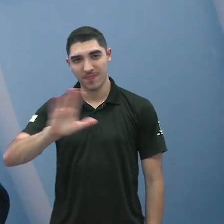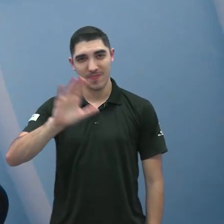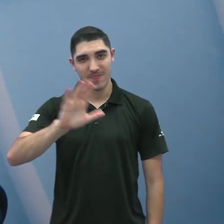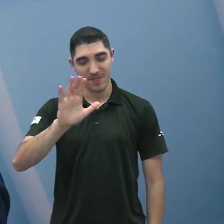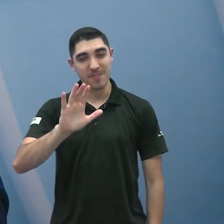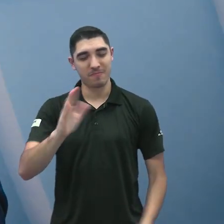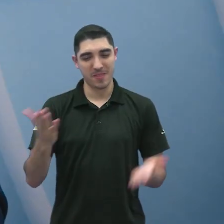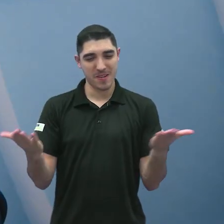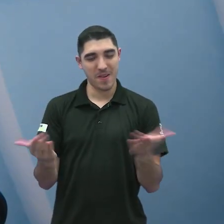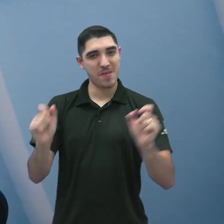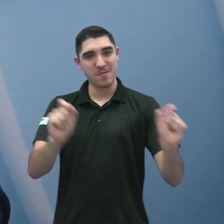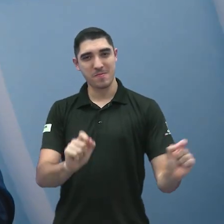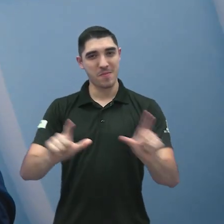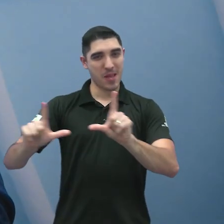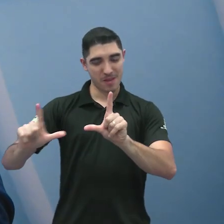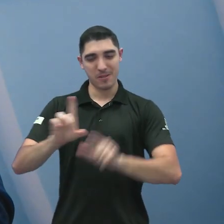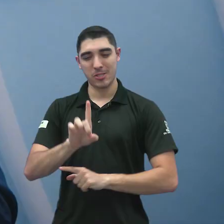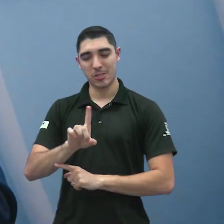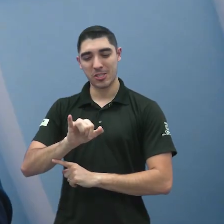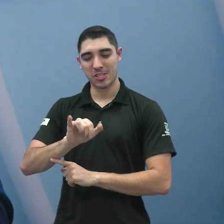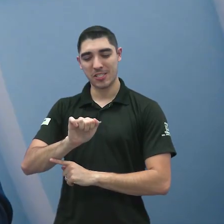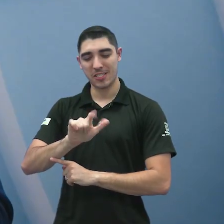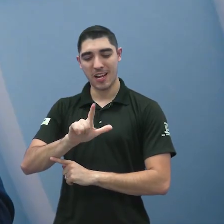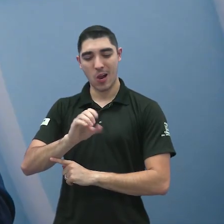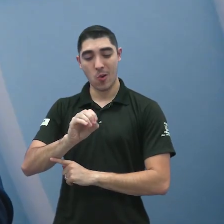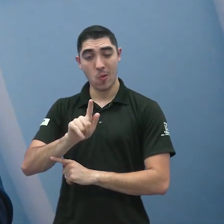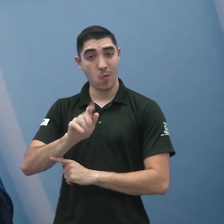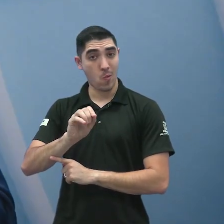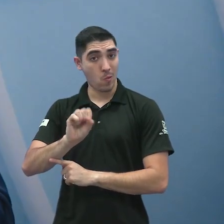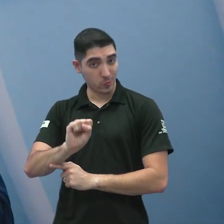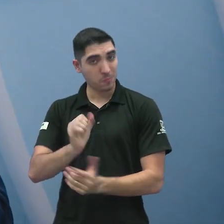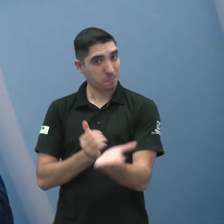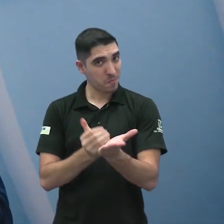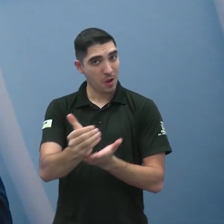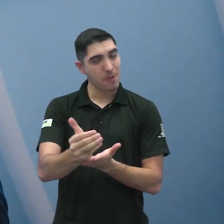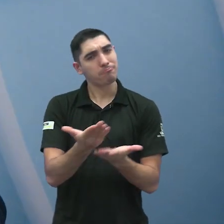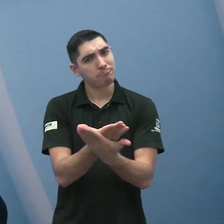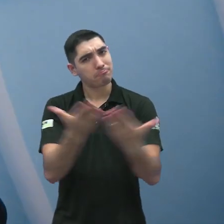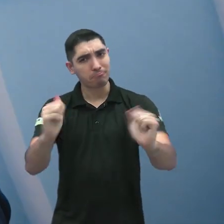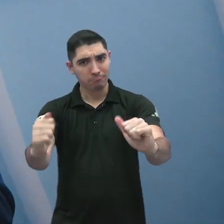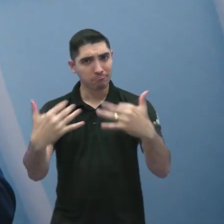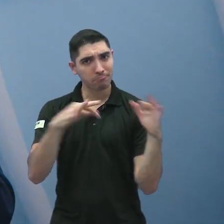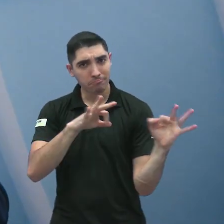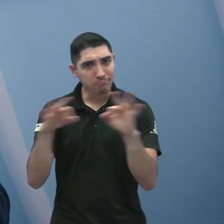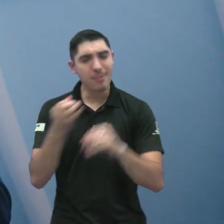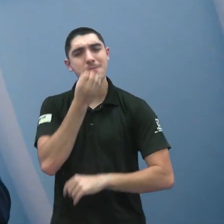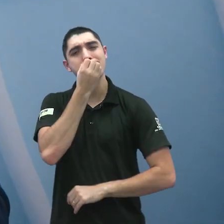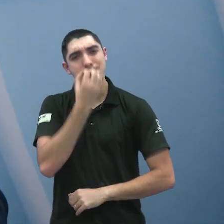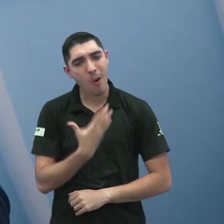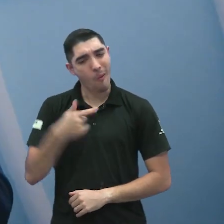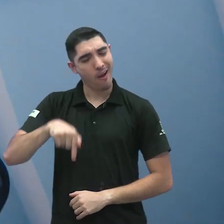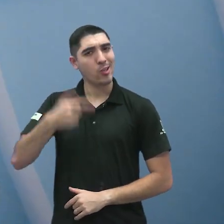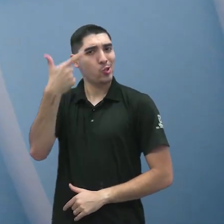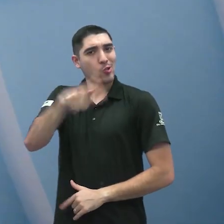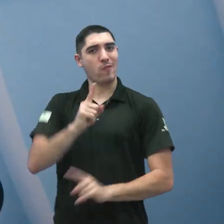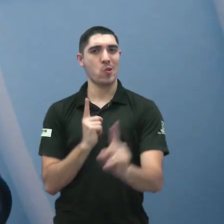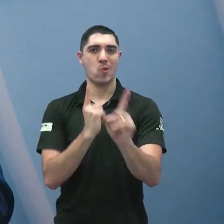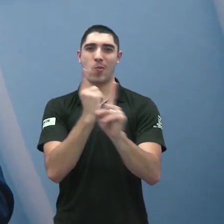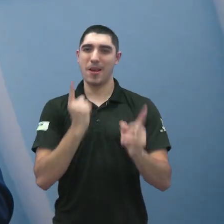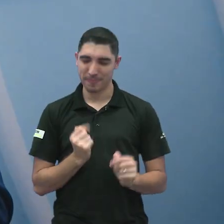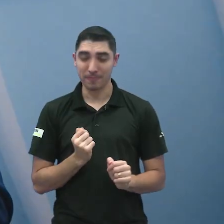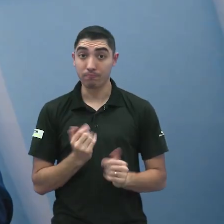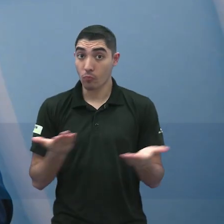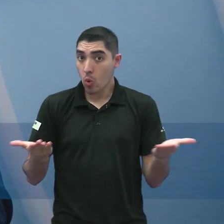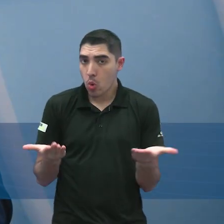gente, estamos chegando com o Diálogos da Cidade. É muito bom ter a sua companhia em mais um programa e hoje